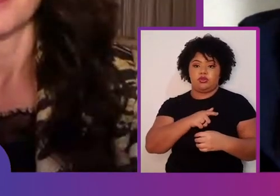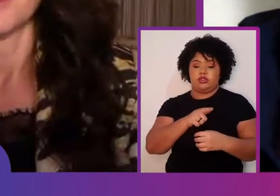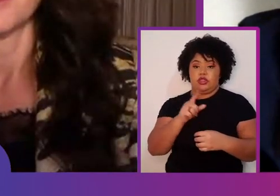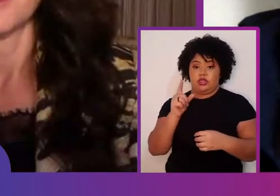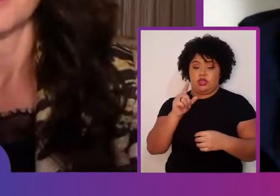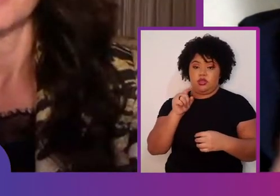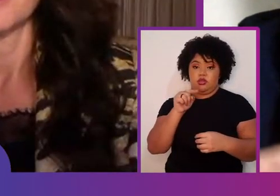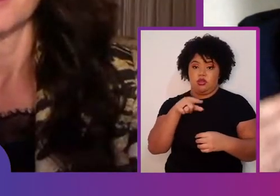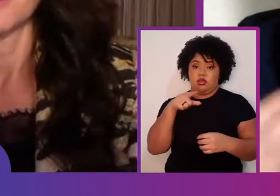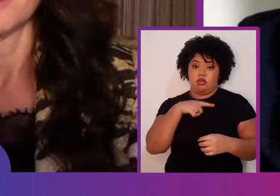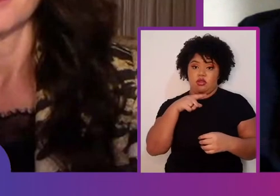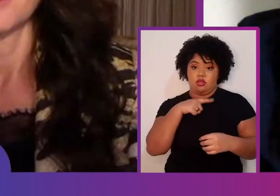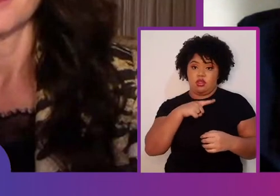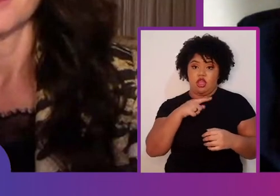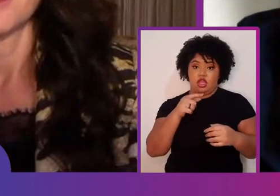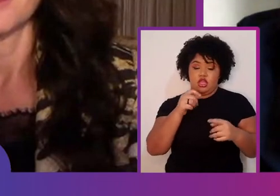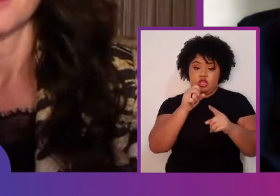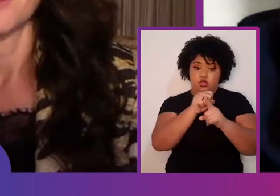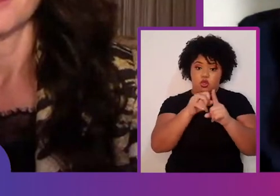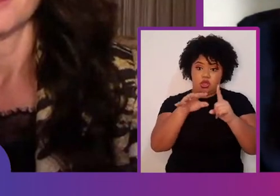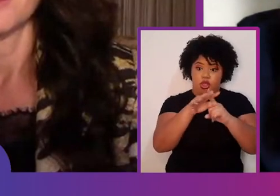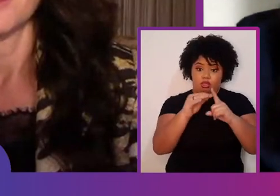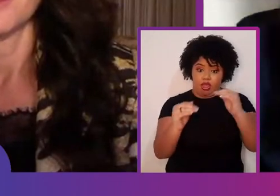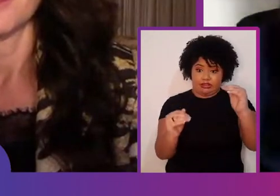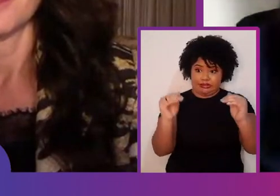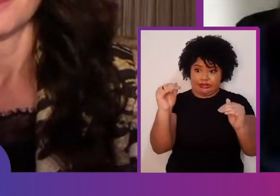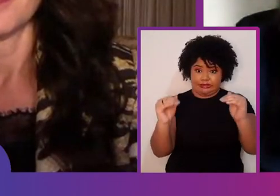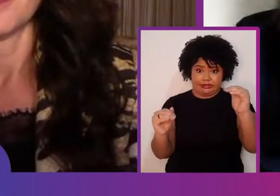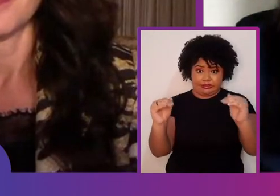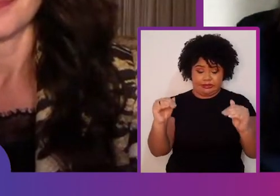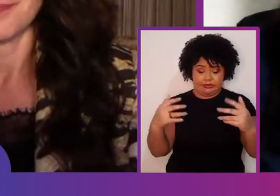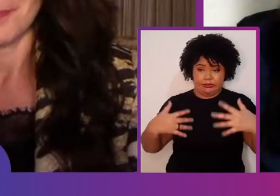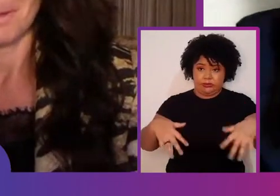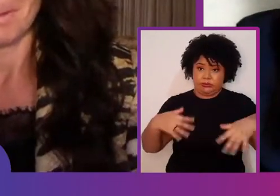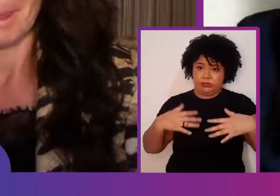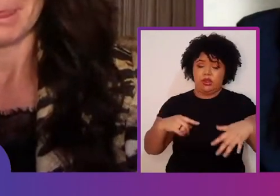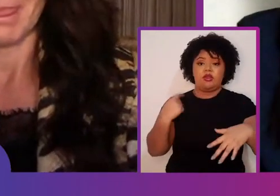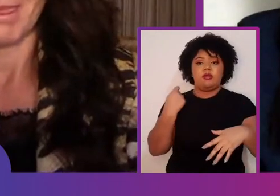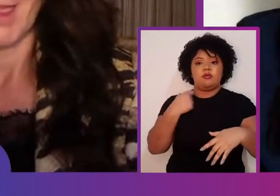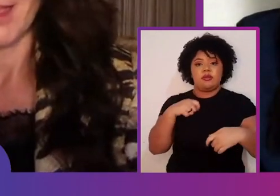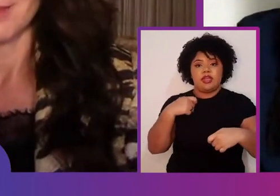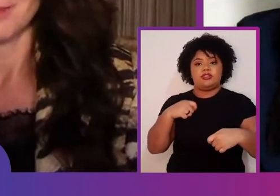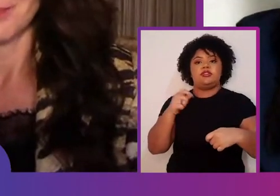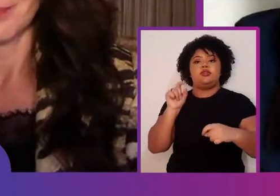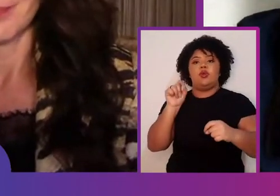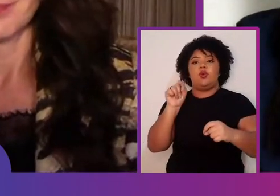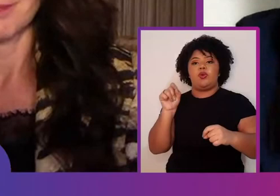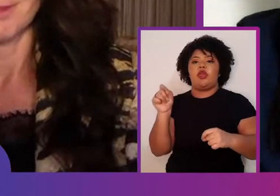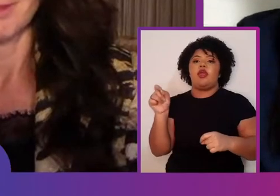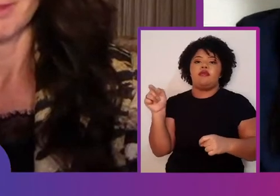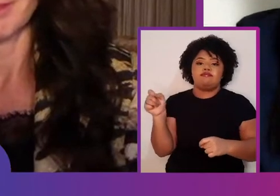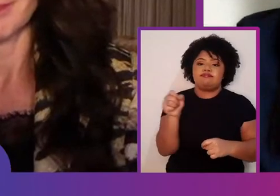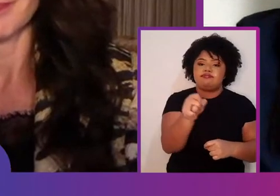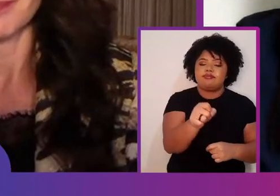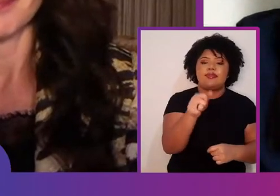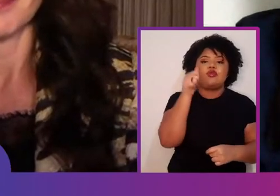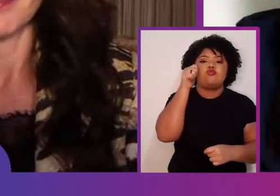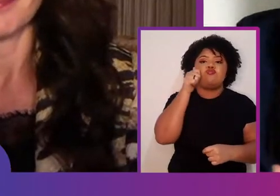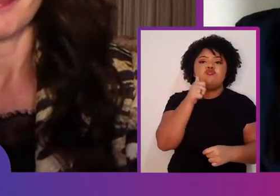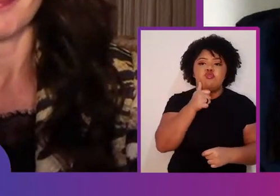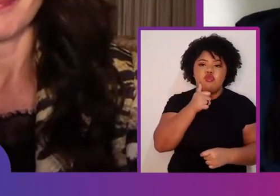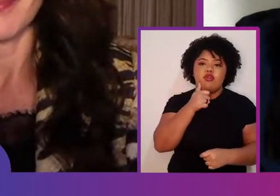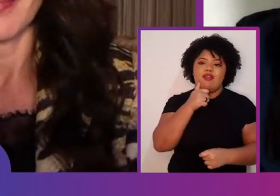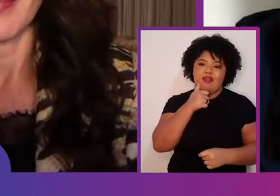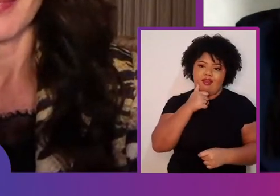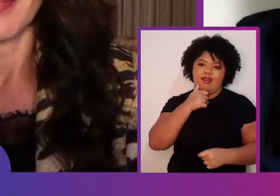grandes descompassos da sociedade é temperar as estruturas de poder com o arquétipo matriarcal, com o arquétipo feminino.